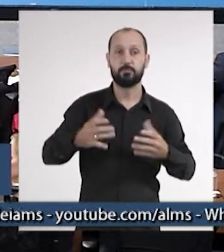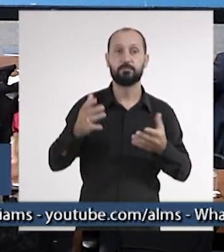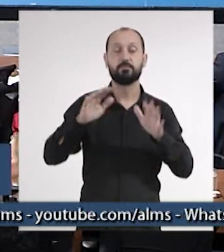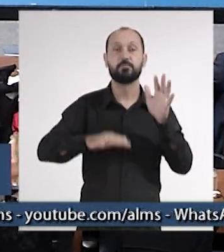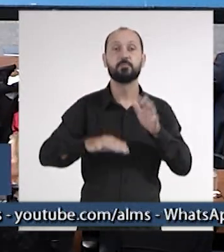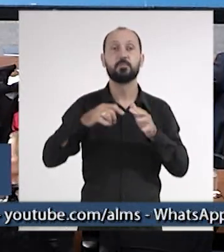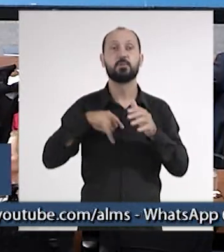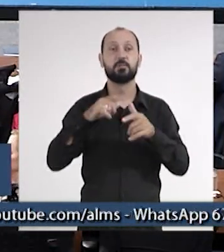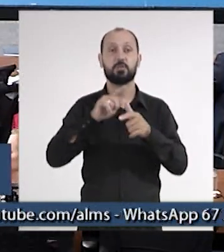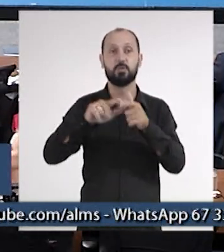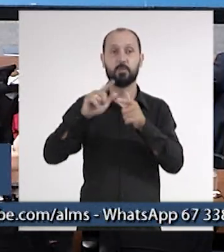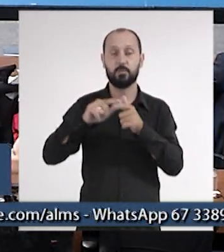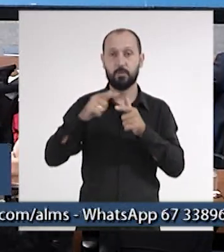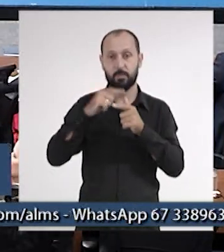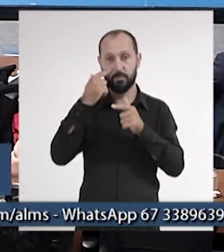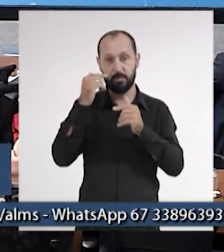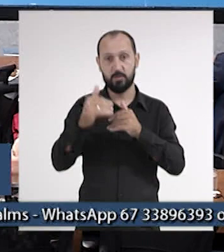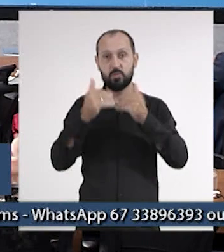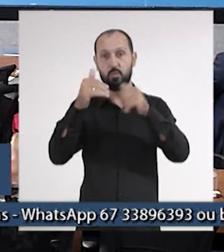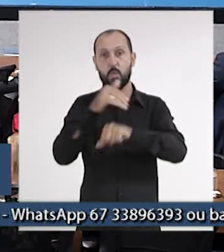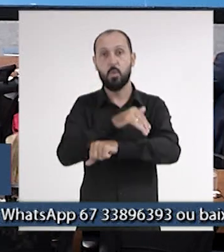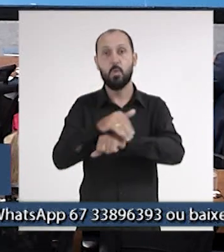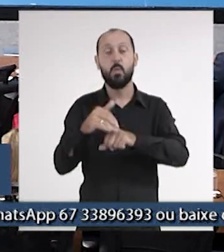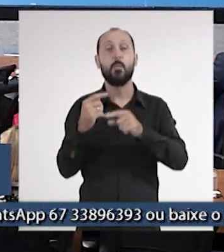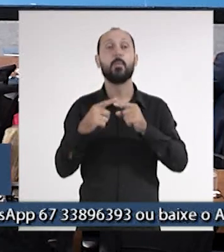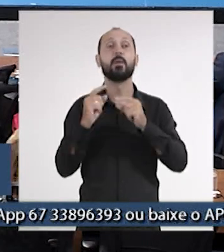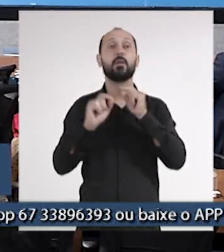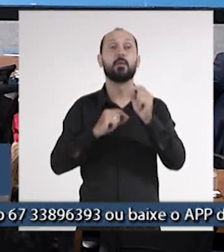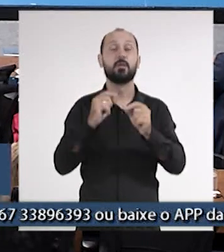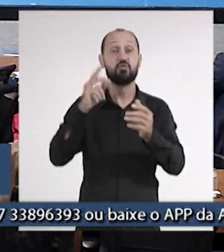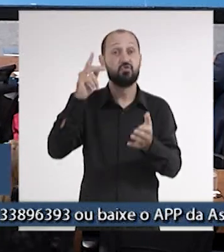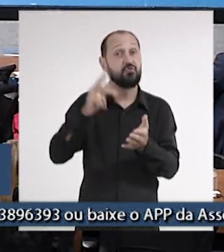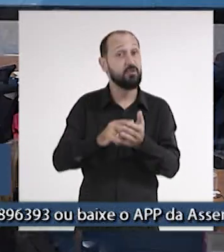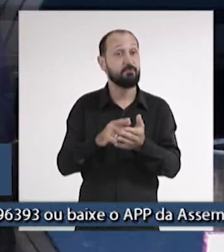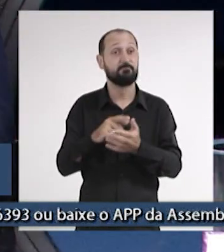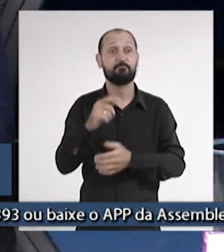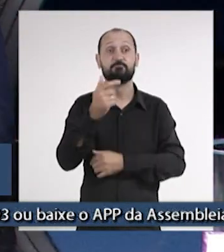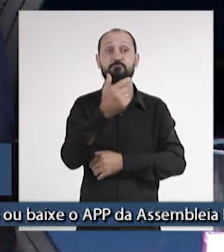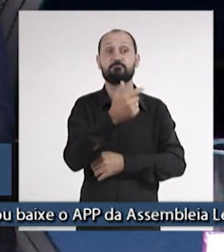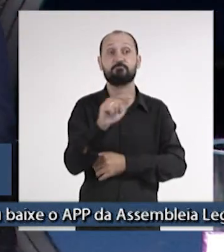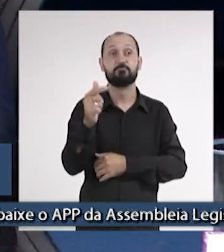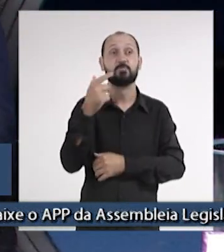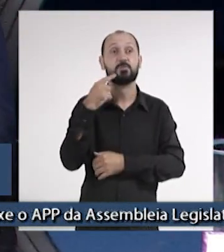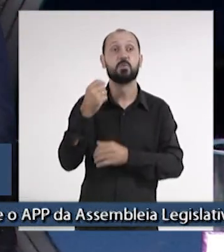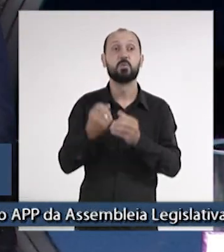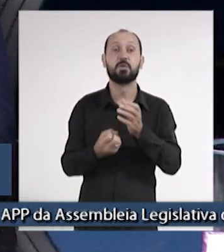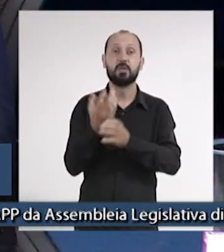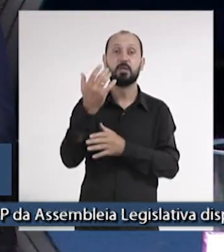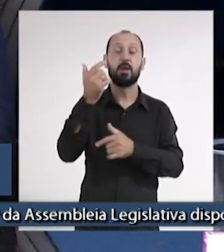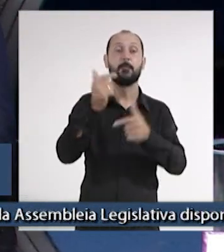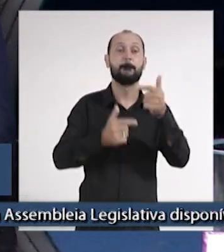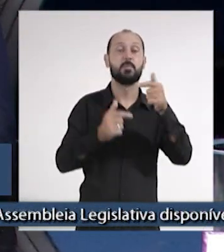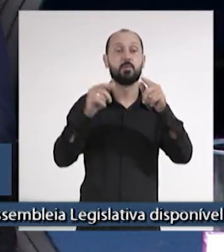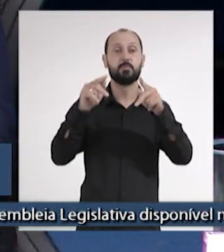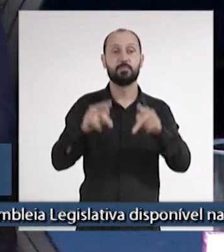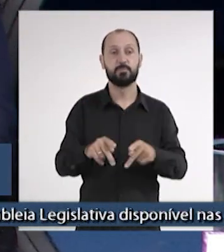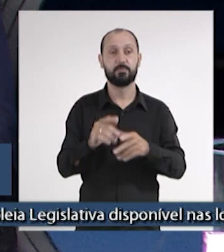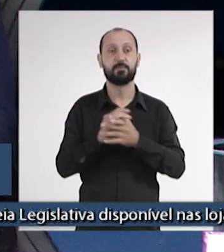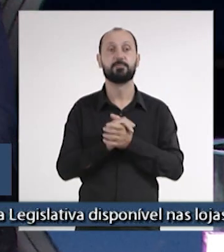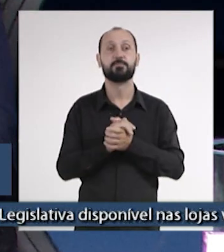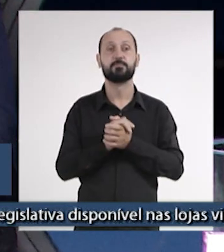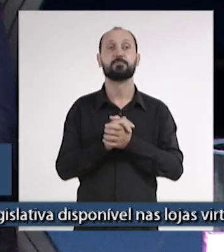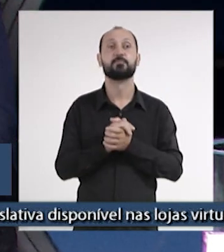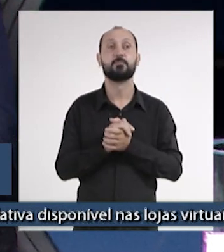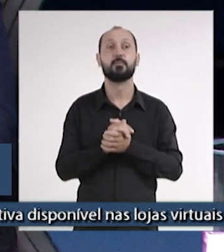dessa subversão da hierarquia viária, porque eles efetivamente não são os elaboradores das políticas públicas, não são as